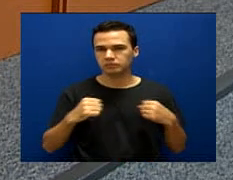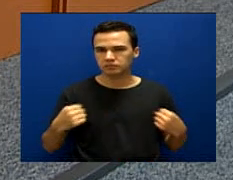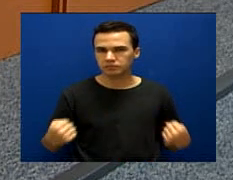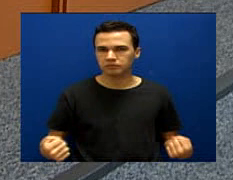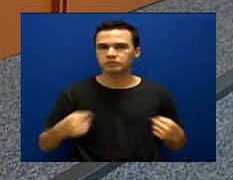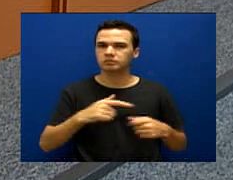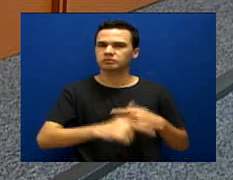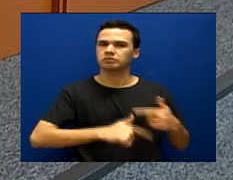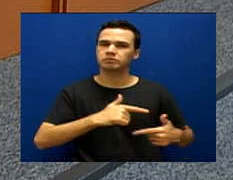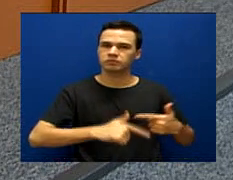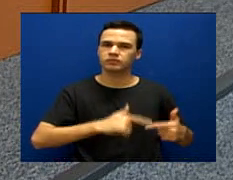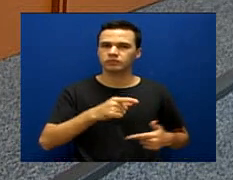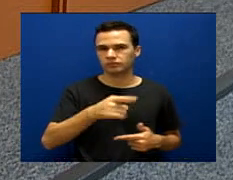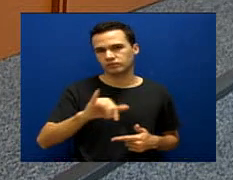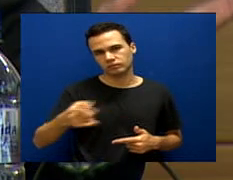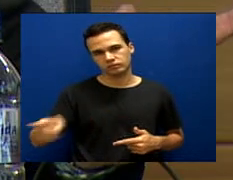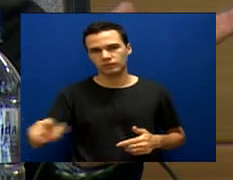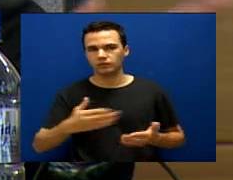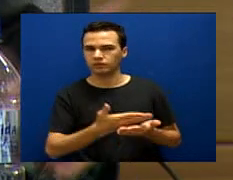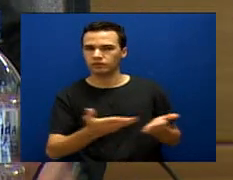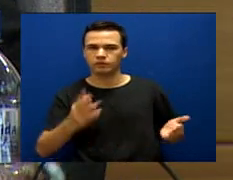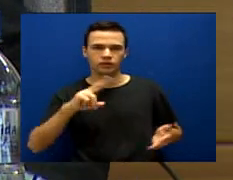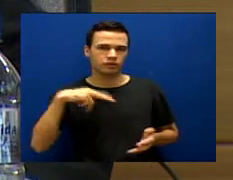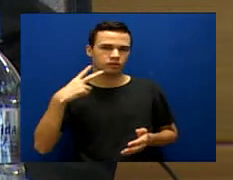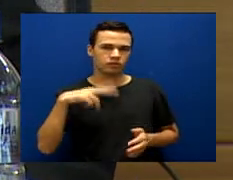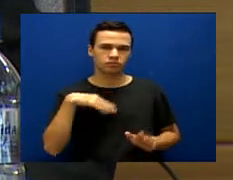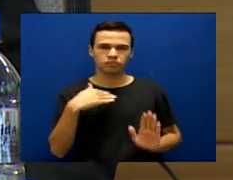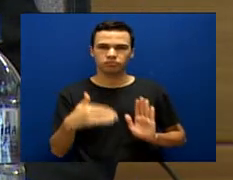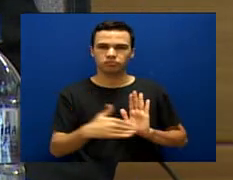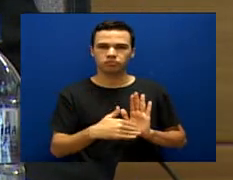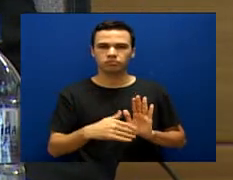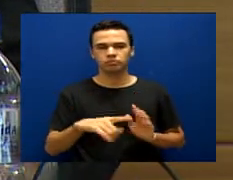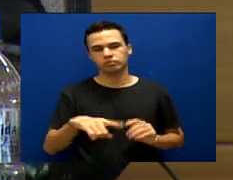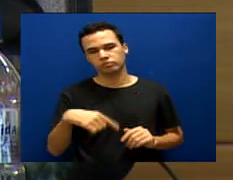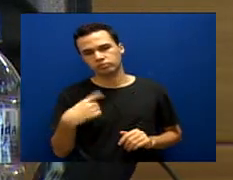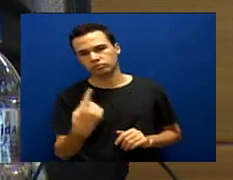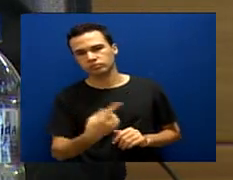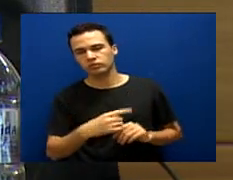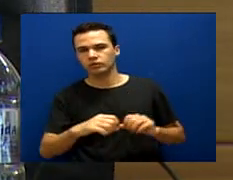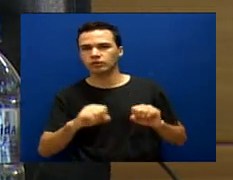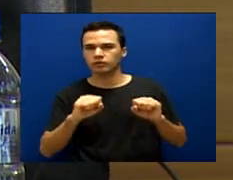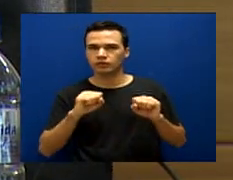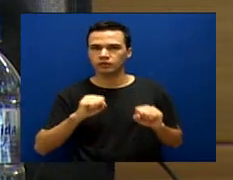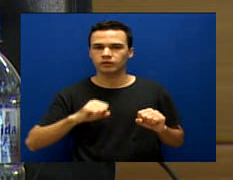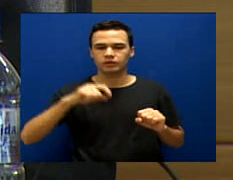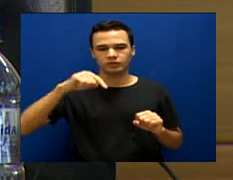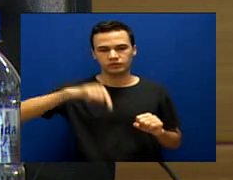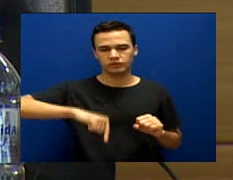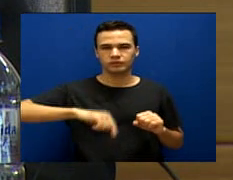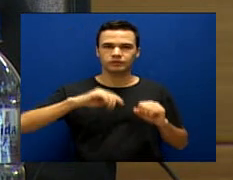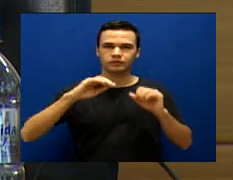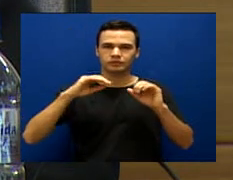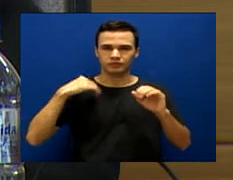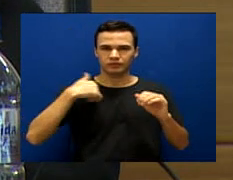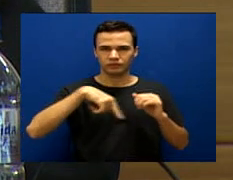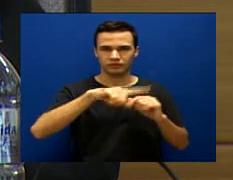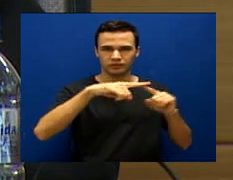da dedicação tanto do João, dos demais vereadores, e aí tive a oportunidade de estar no gabinete do João,